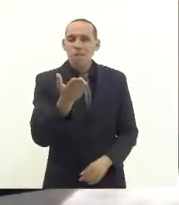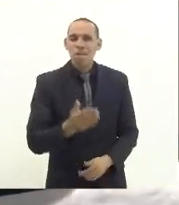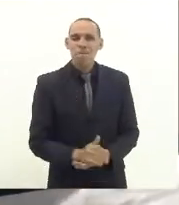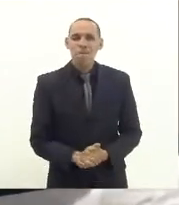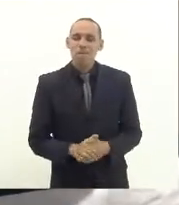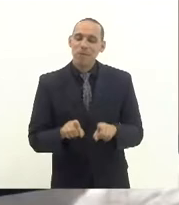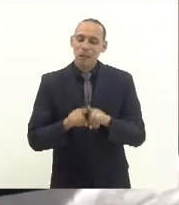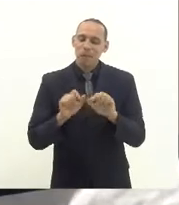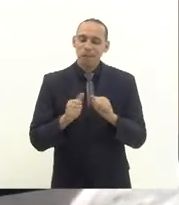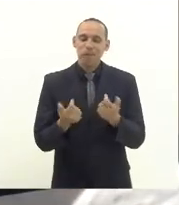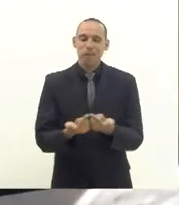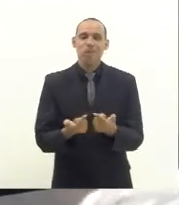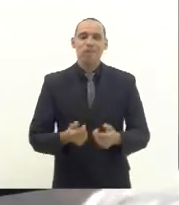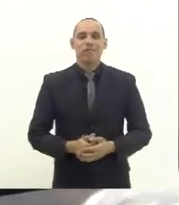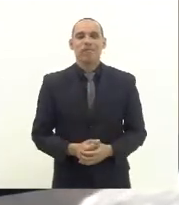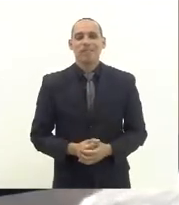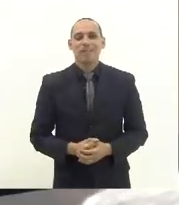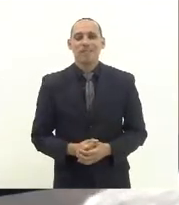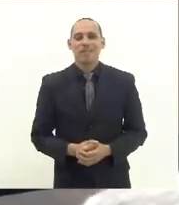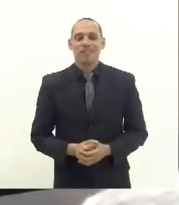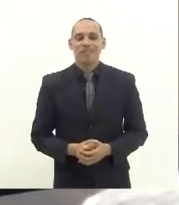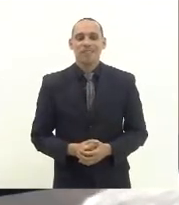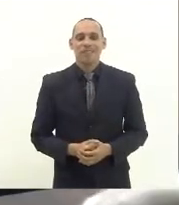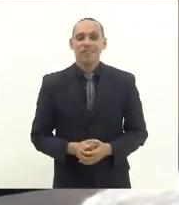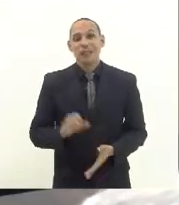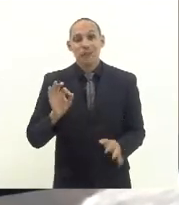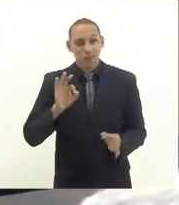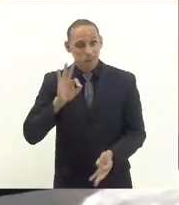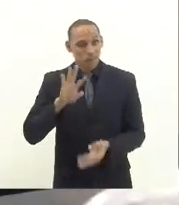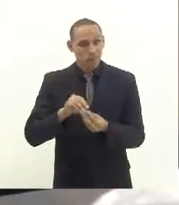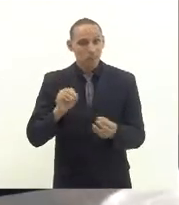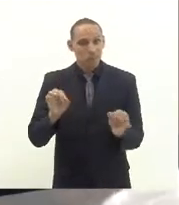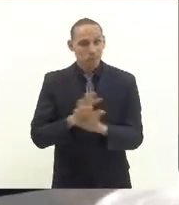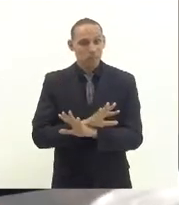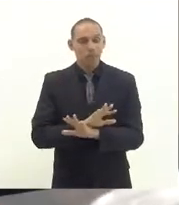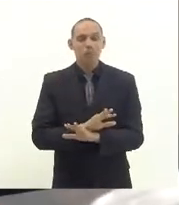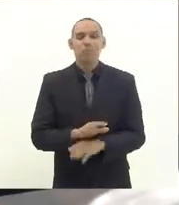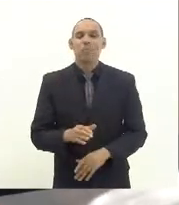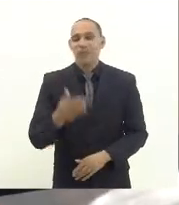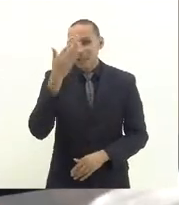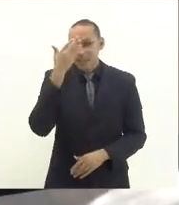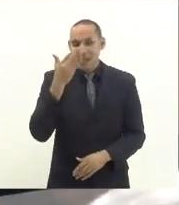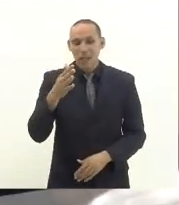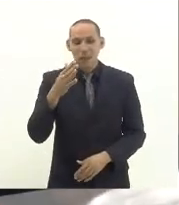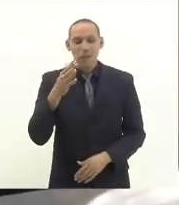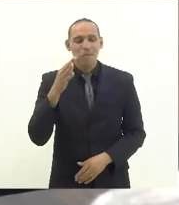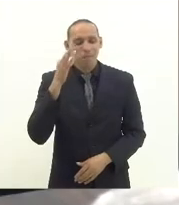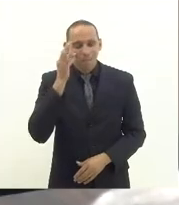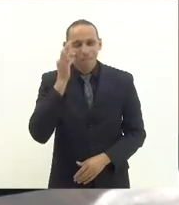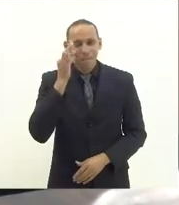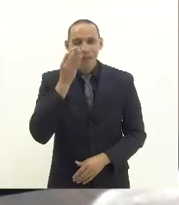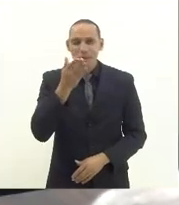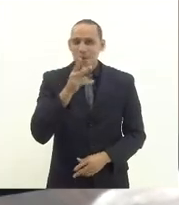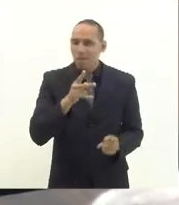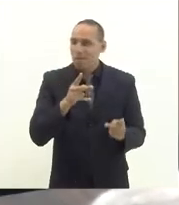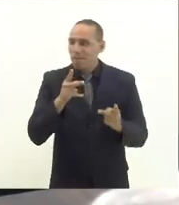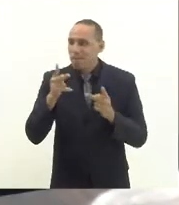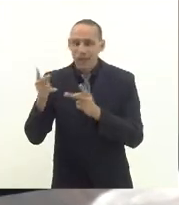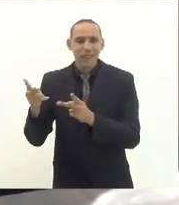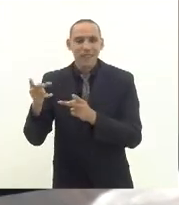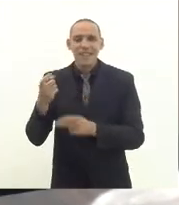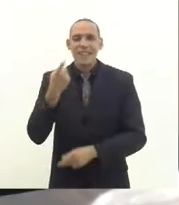excelência' e Assembleia estado Rio de Janeiro e pra finalizar agradecer pessoalmente o presidente a visita